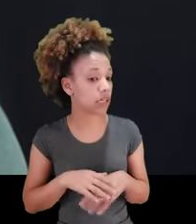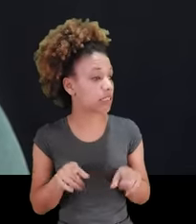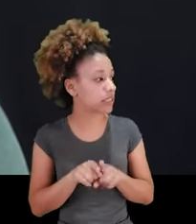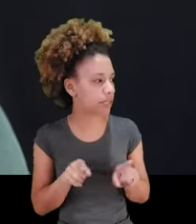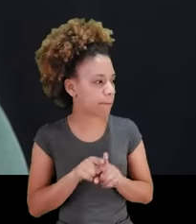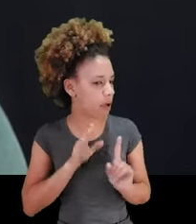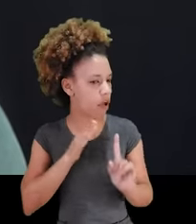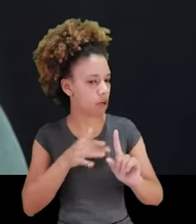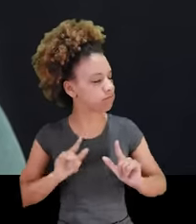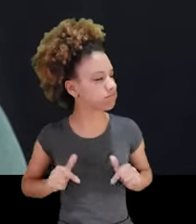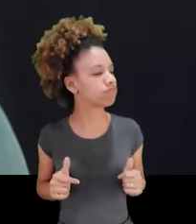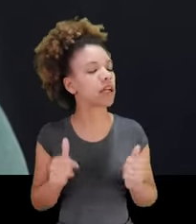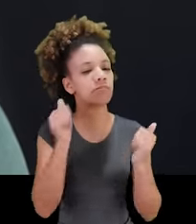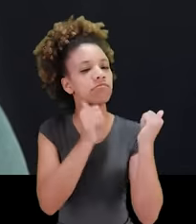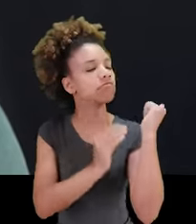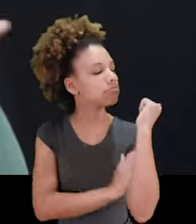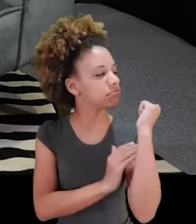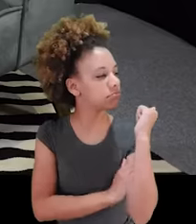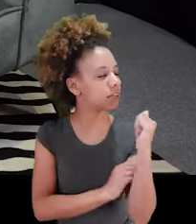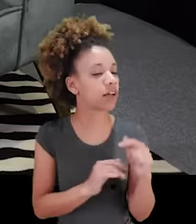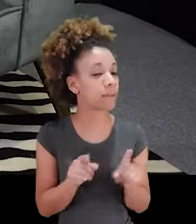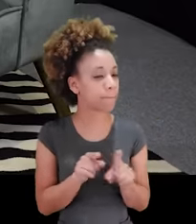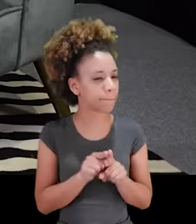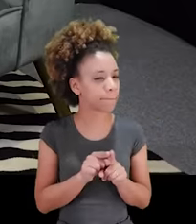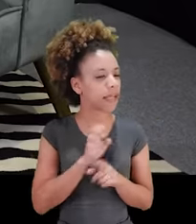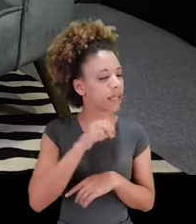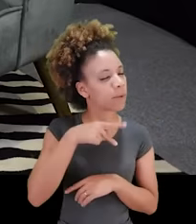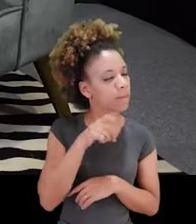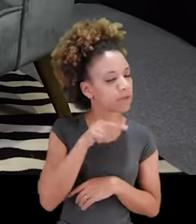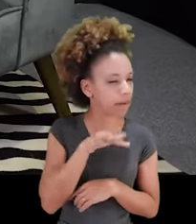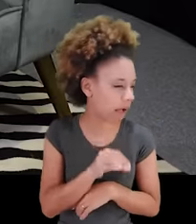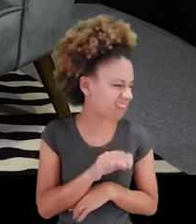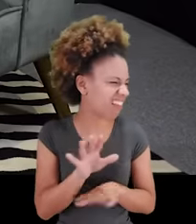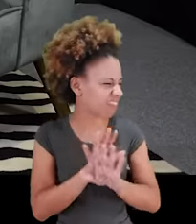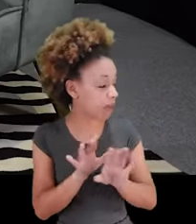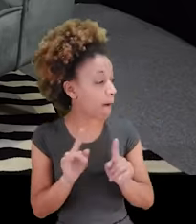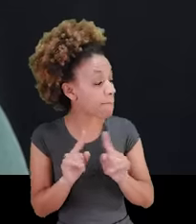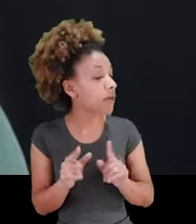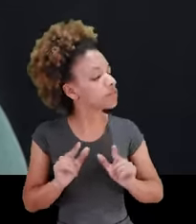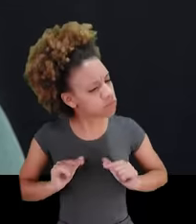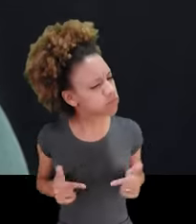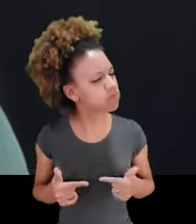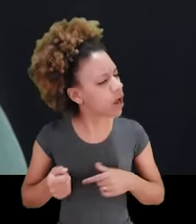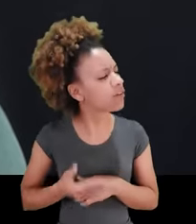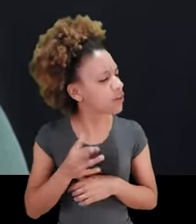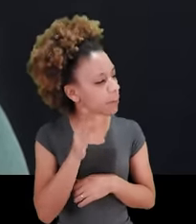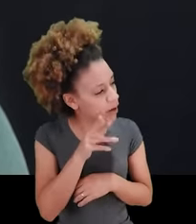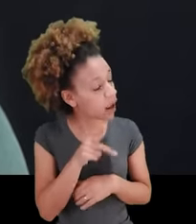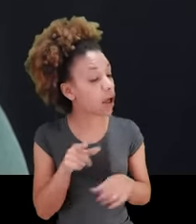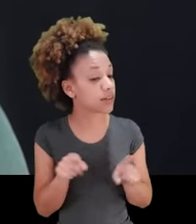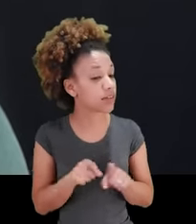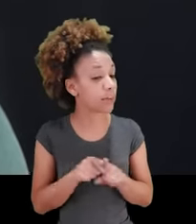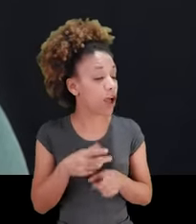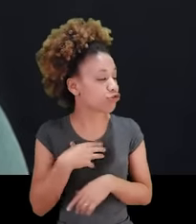woman. Ela é a mulher empoderada brasileira, assim, tipo... Sem o termo empoderado chato de lacração, mas é uma coisa, tipo... Ela é foda pra caralho. E